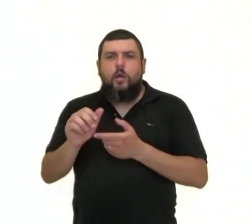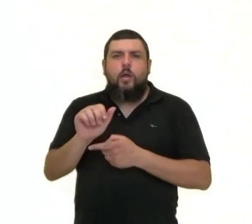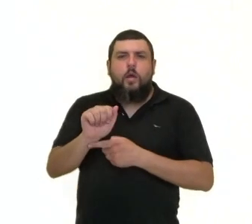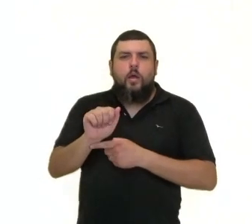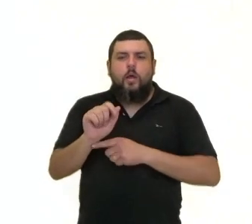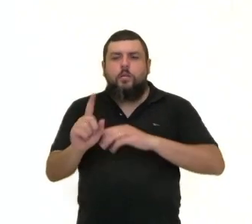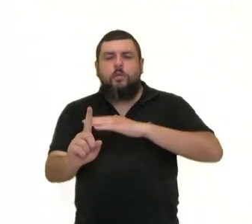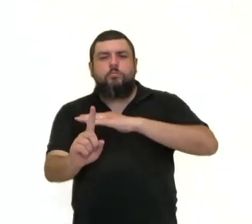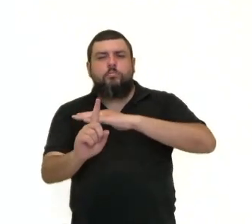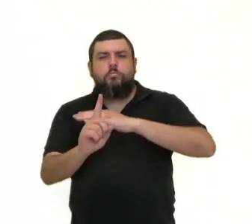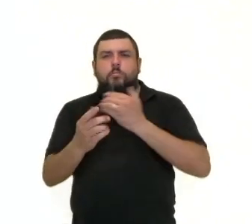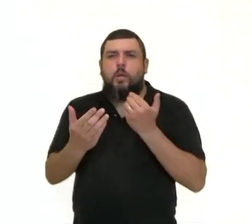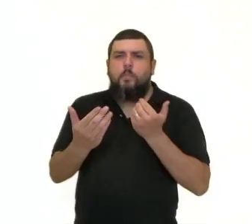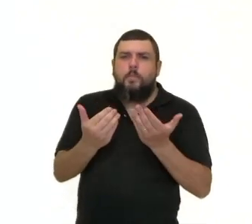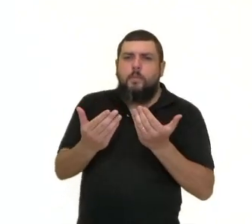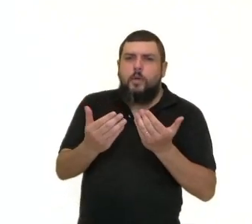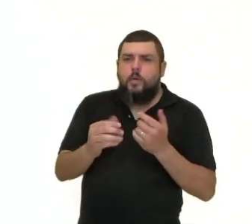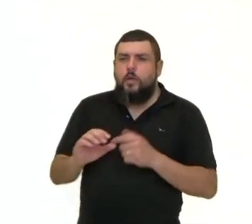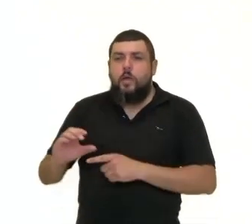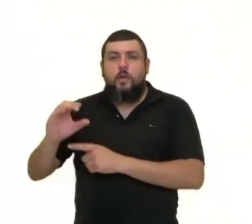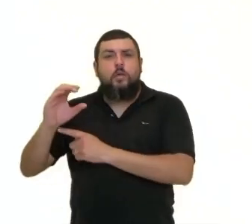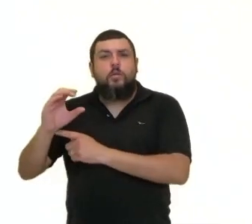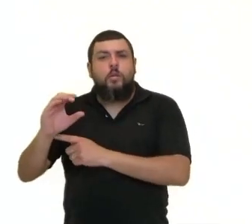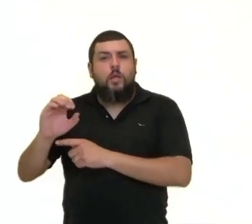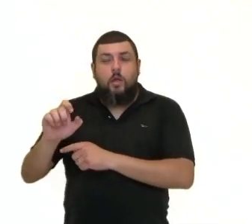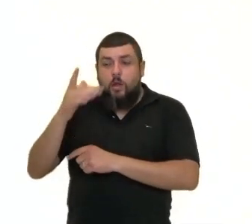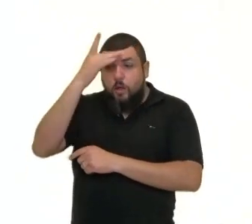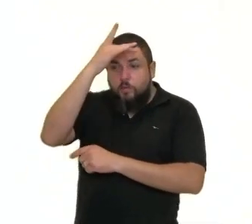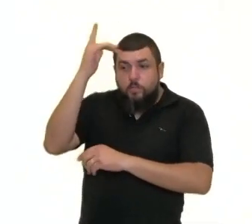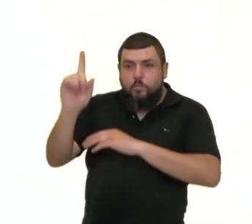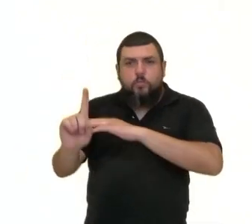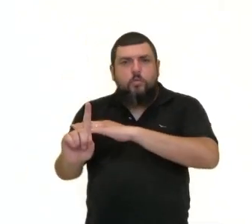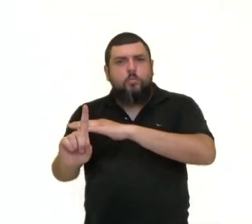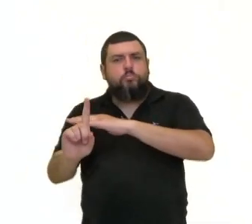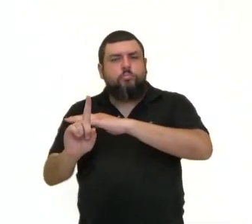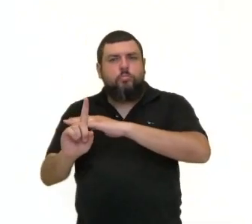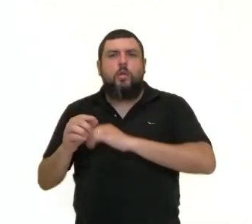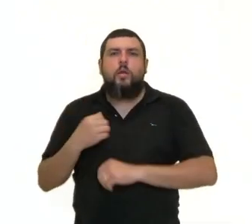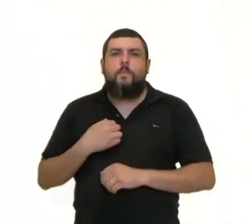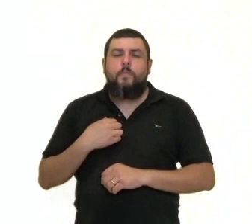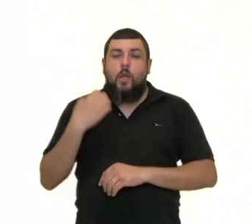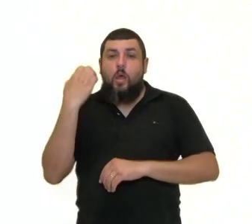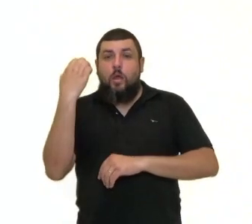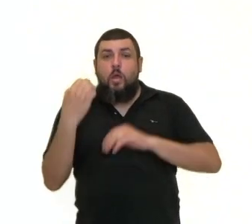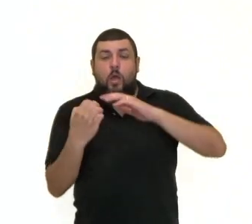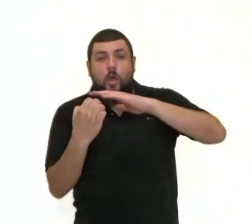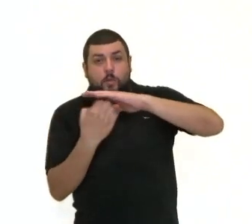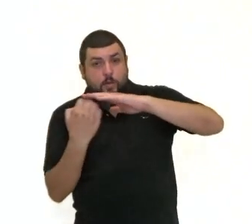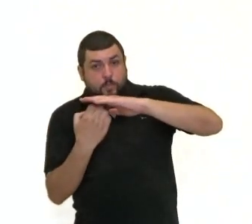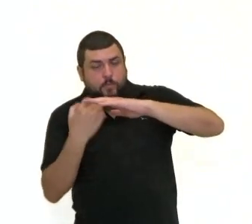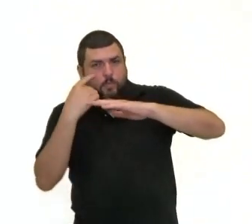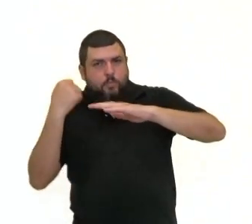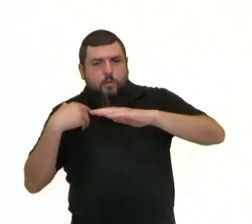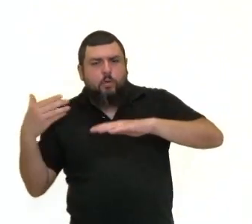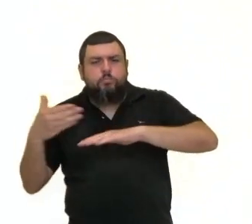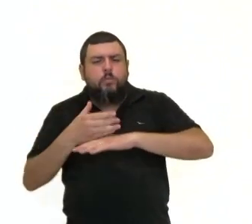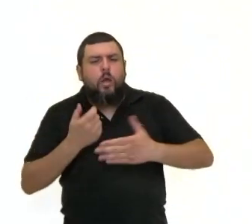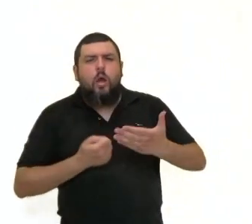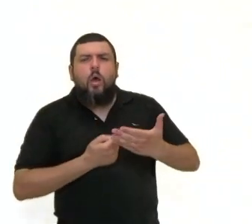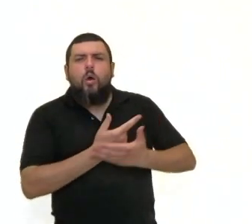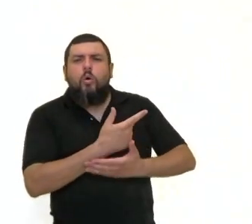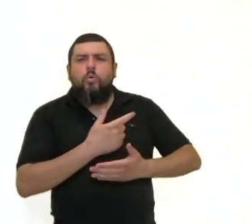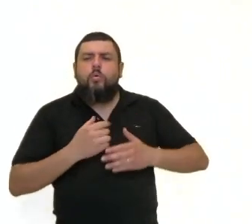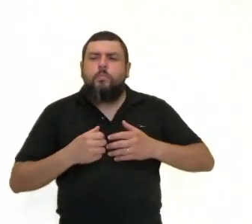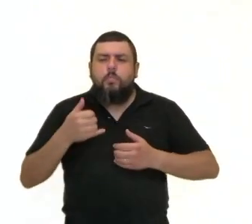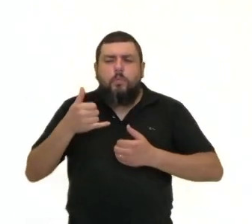das empresas deve obrigatoriamente oferecer aos seus clientes. Vamos à leitura?